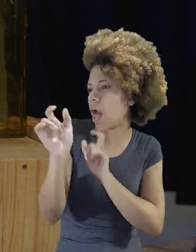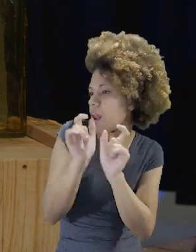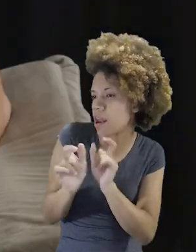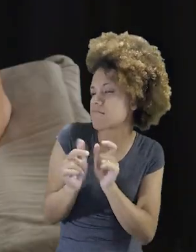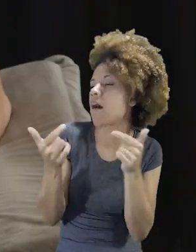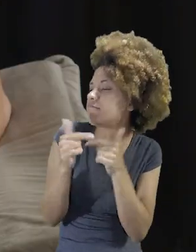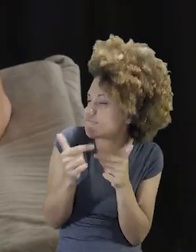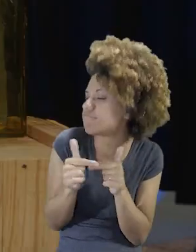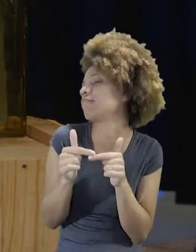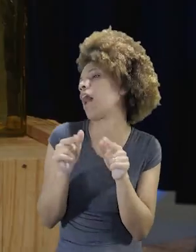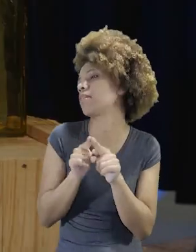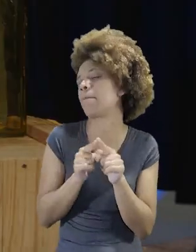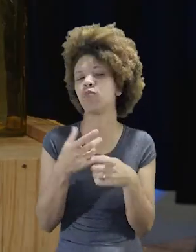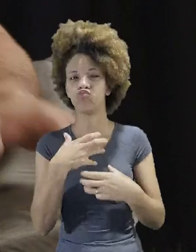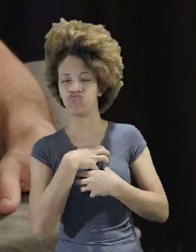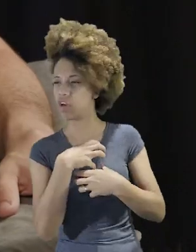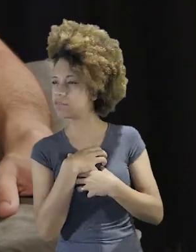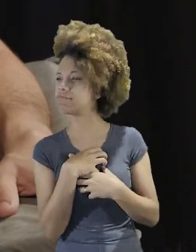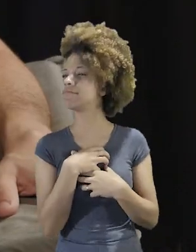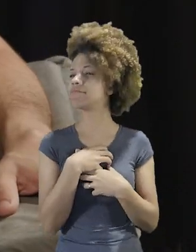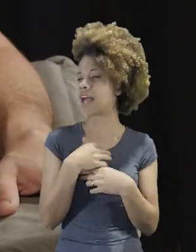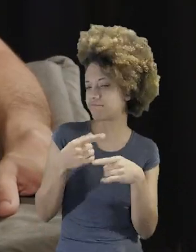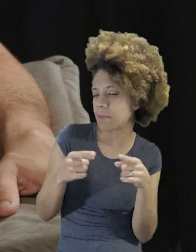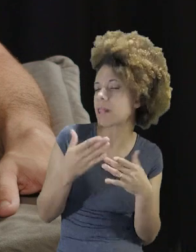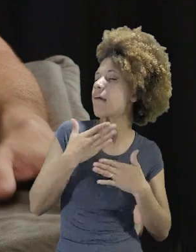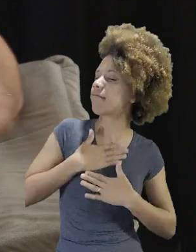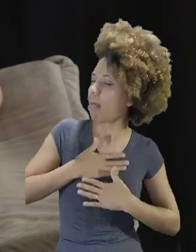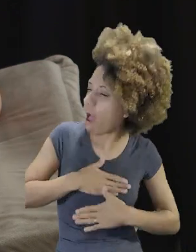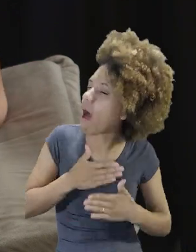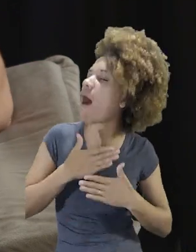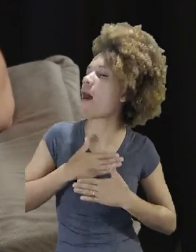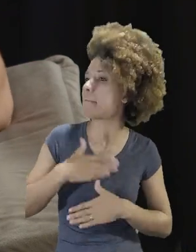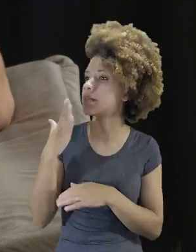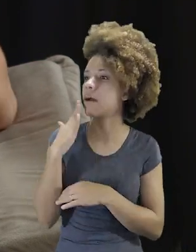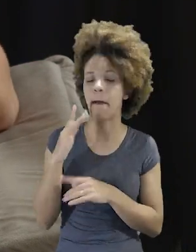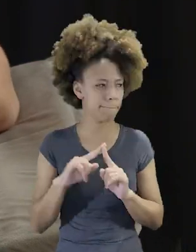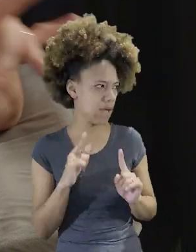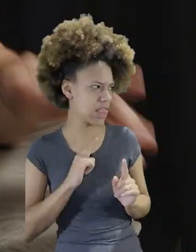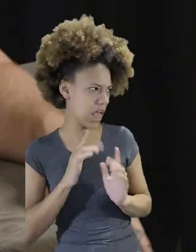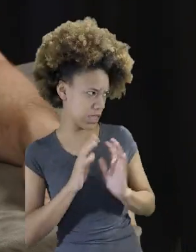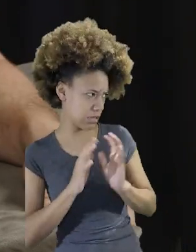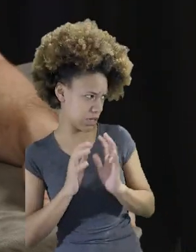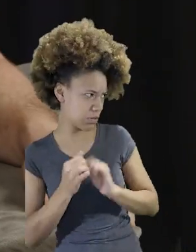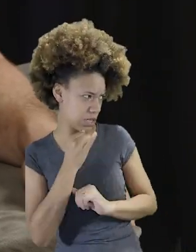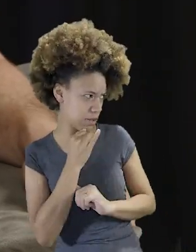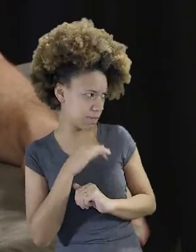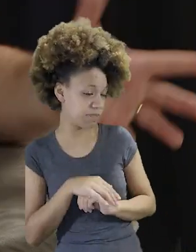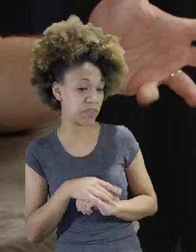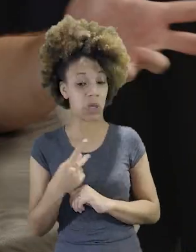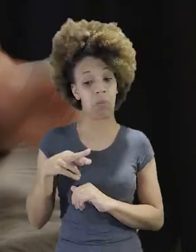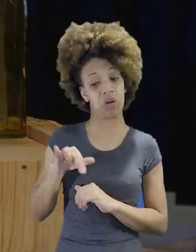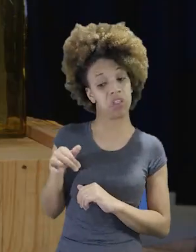mais leve mas tem essa treta do tipo assim Projota é muito amorzinho a gente tá falando de